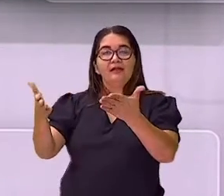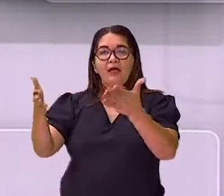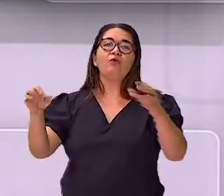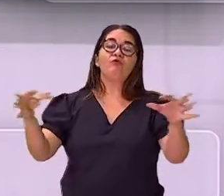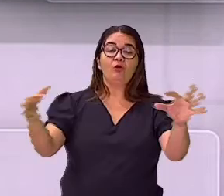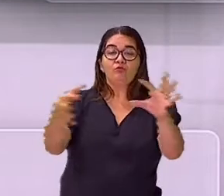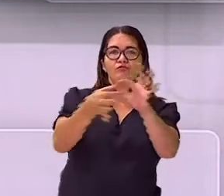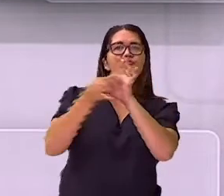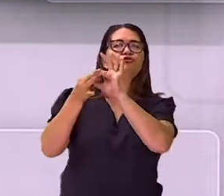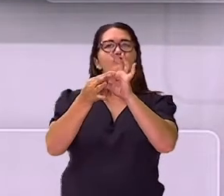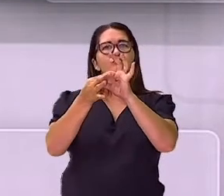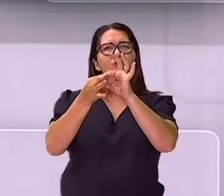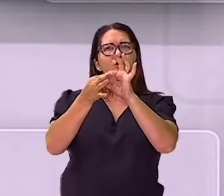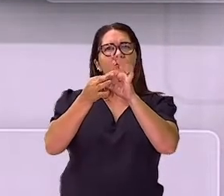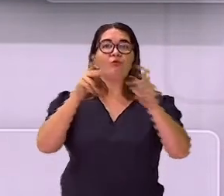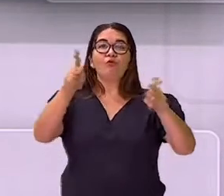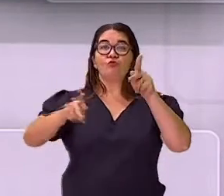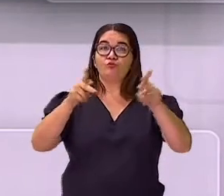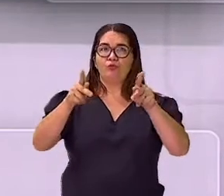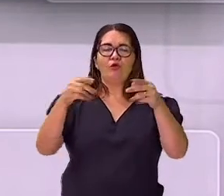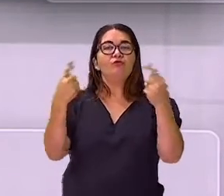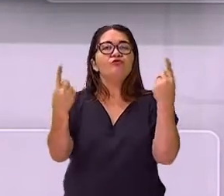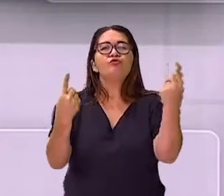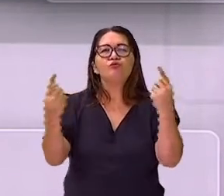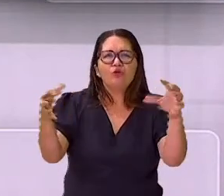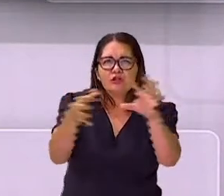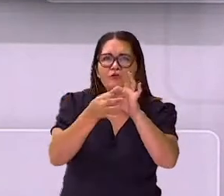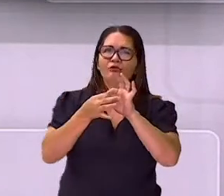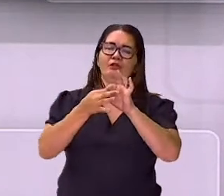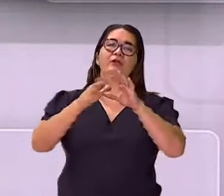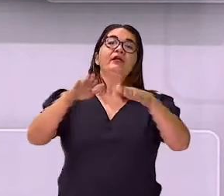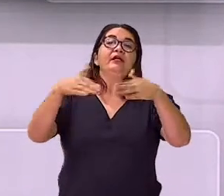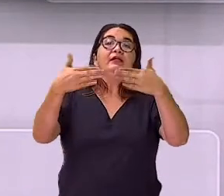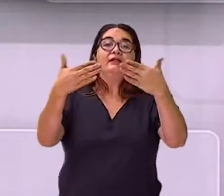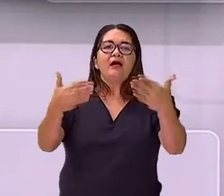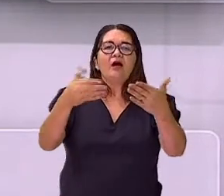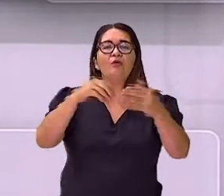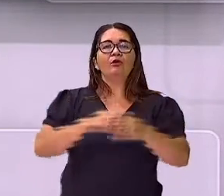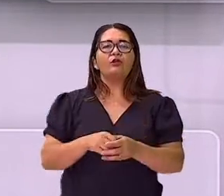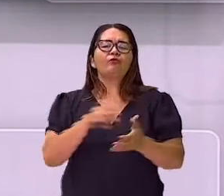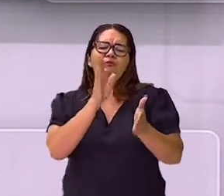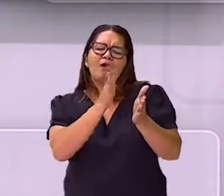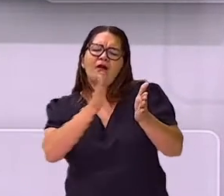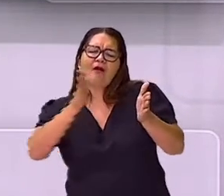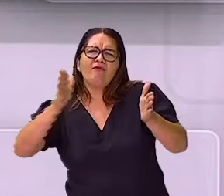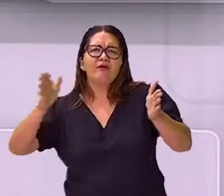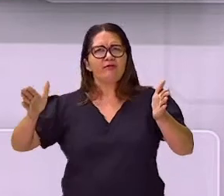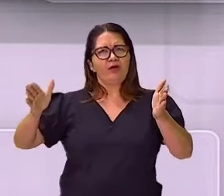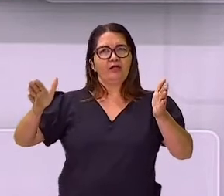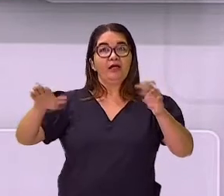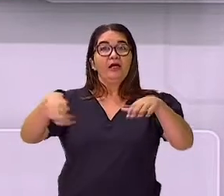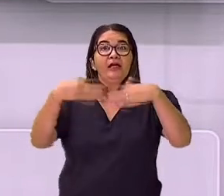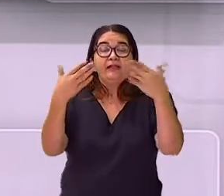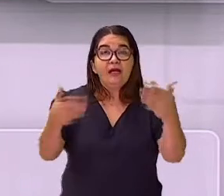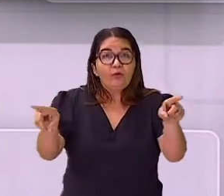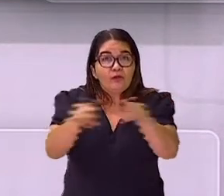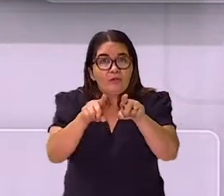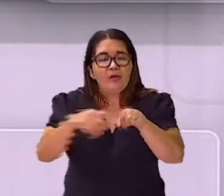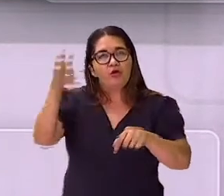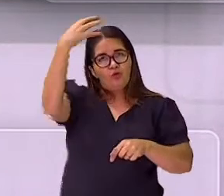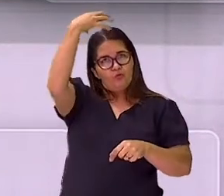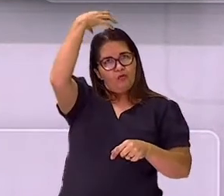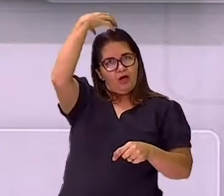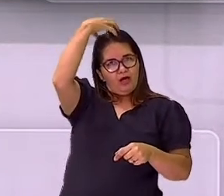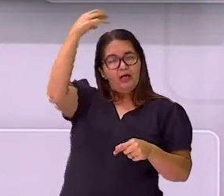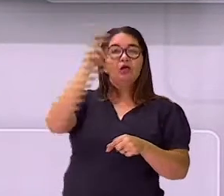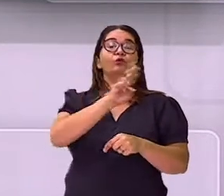que durou cerca de mais ou menos 200 anos. Ciro permaneceu mais de 20 anos no poder, tempo